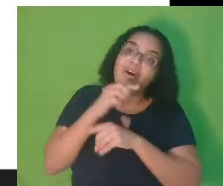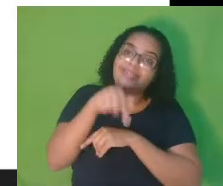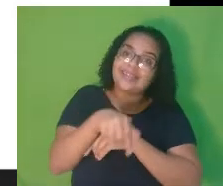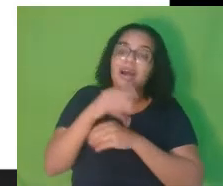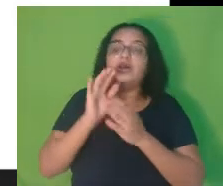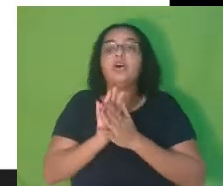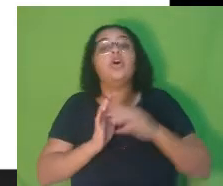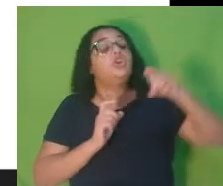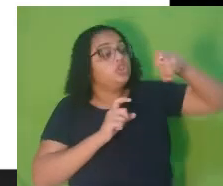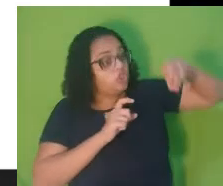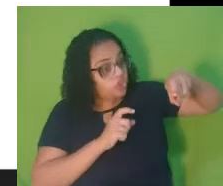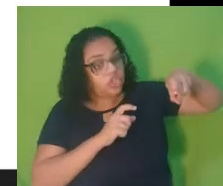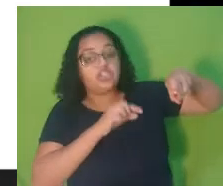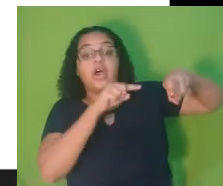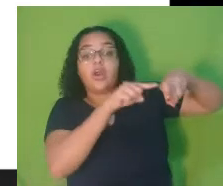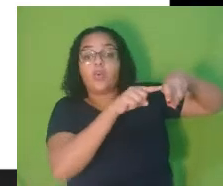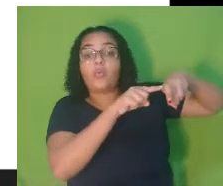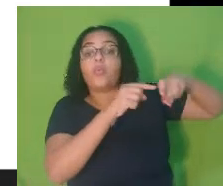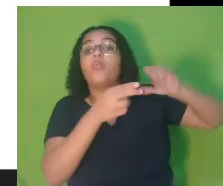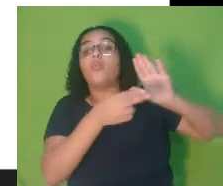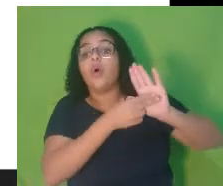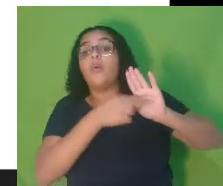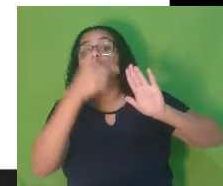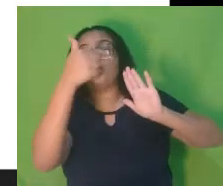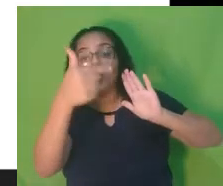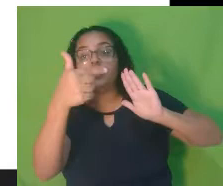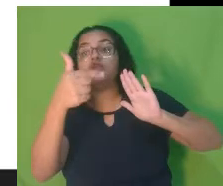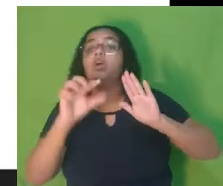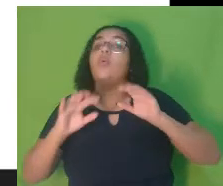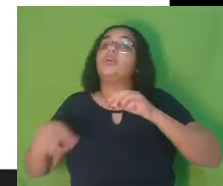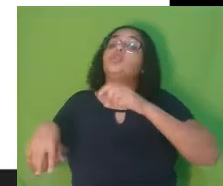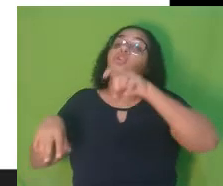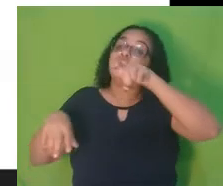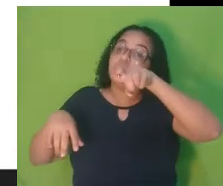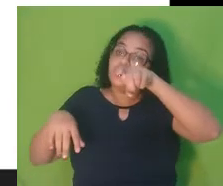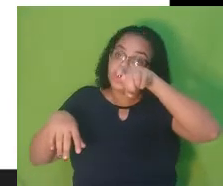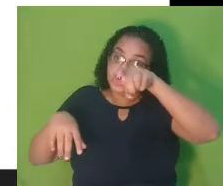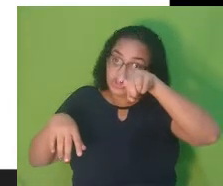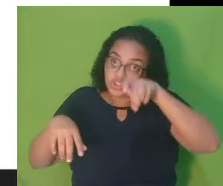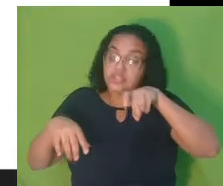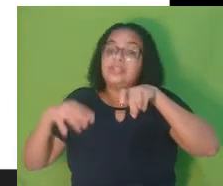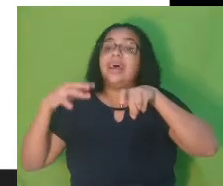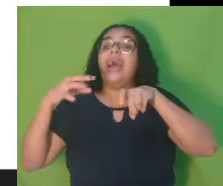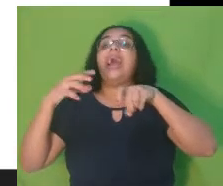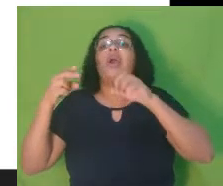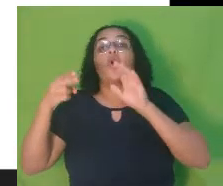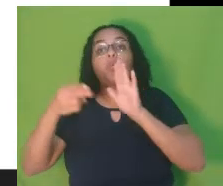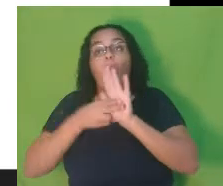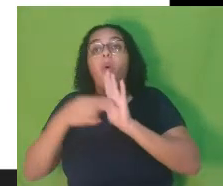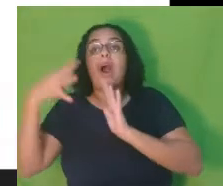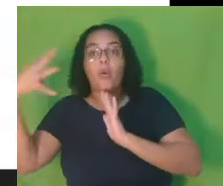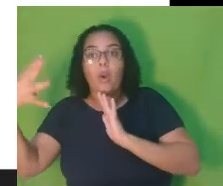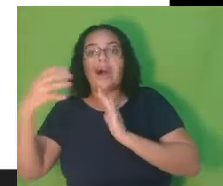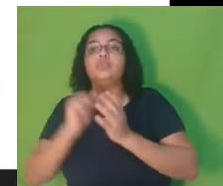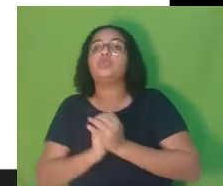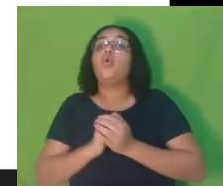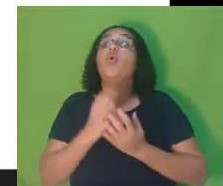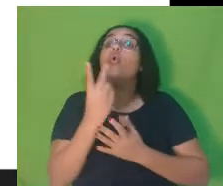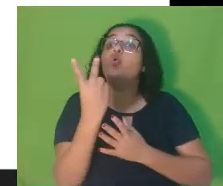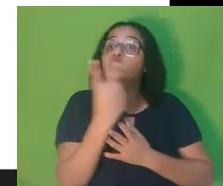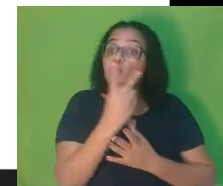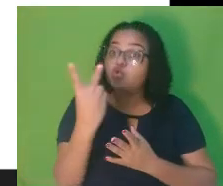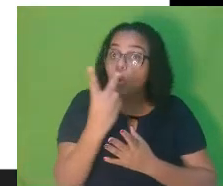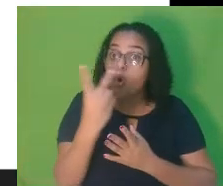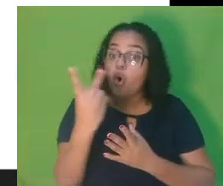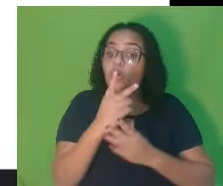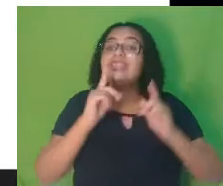né? Quando x é igual a 2 e quando x é igual a 4. Só que esses dois